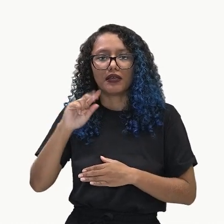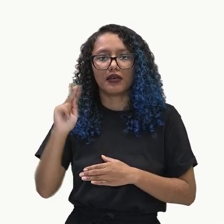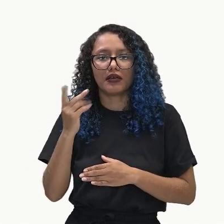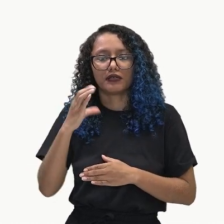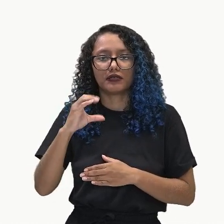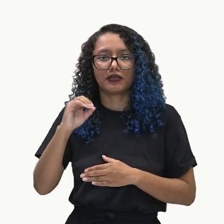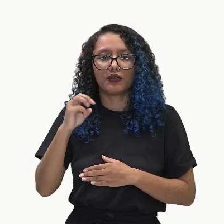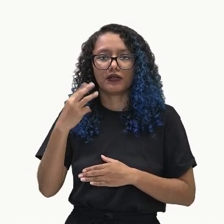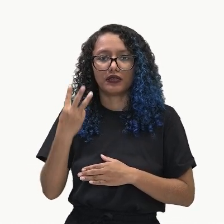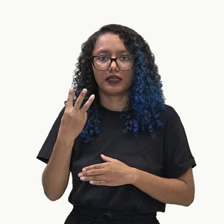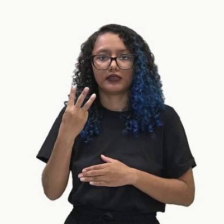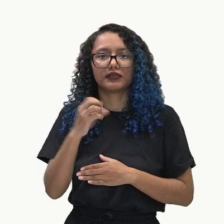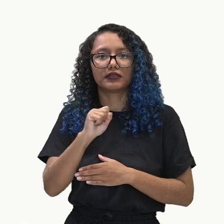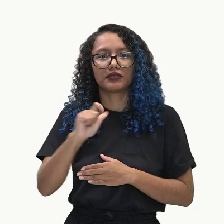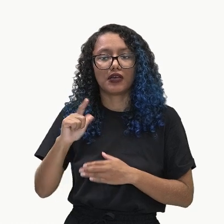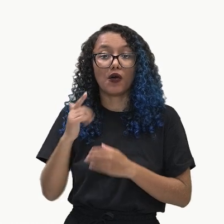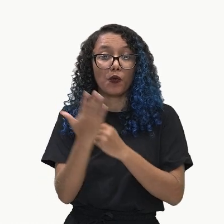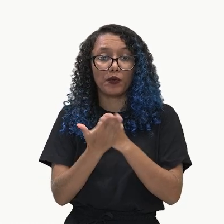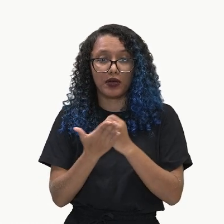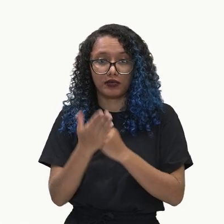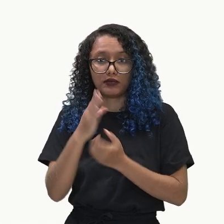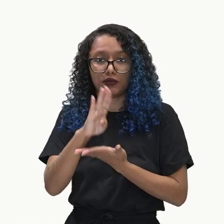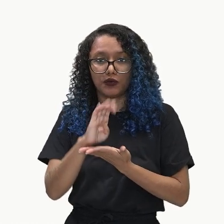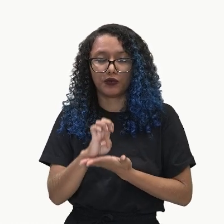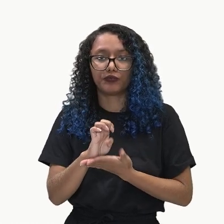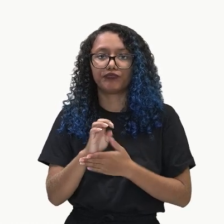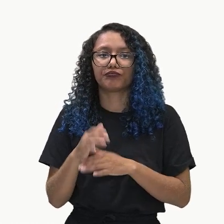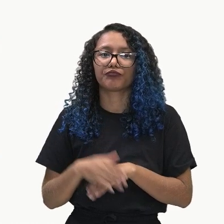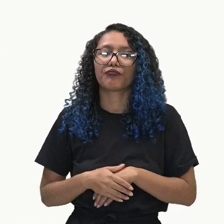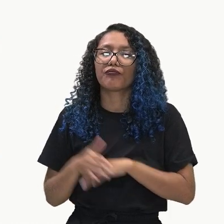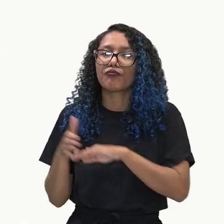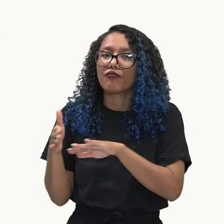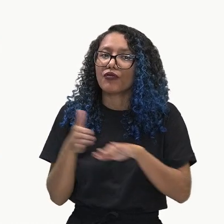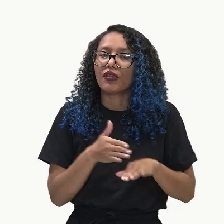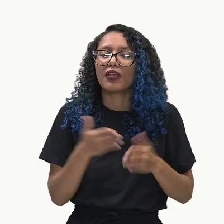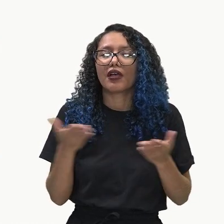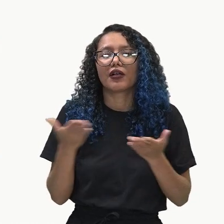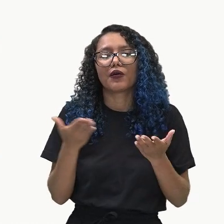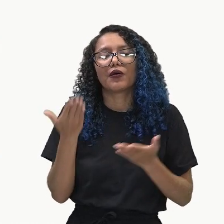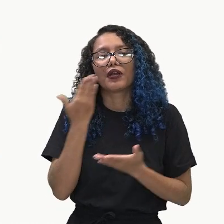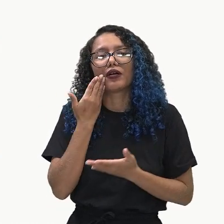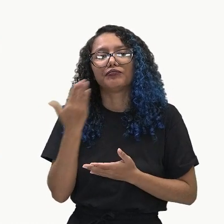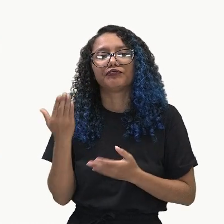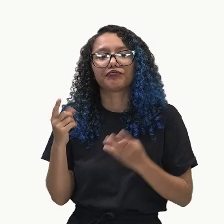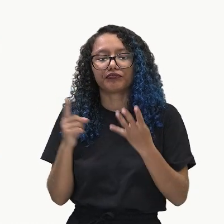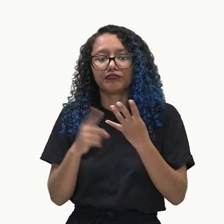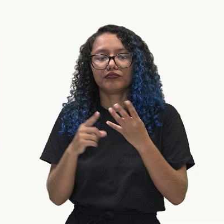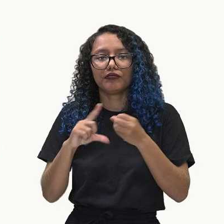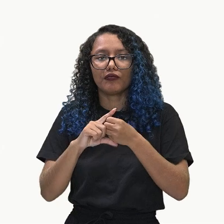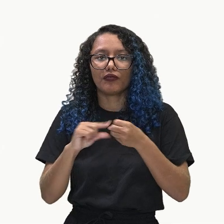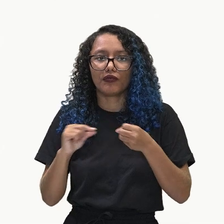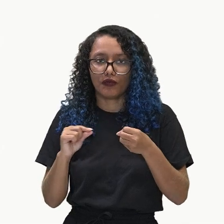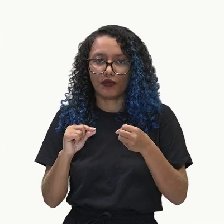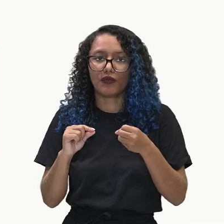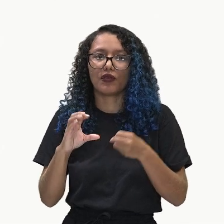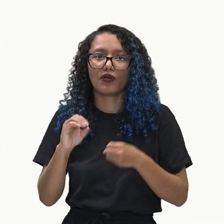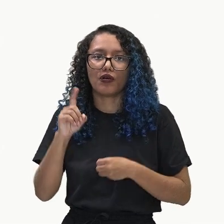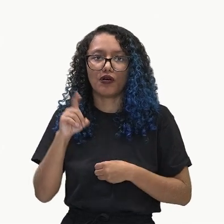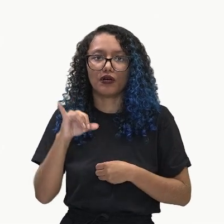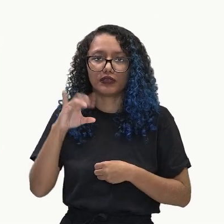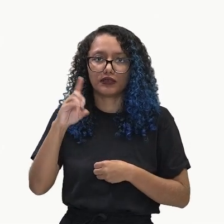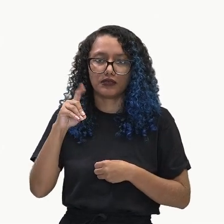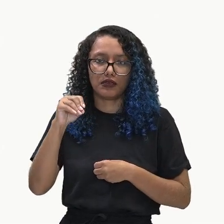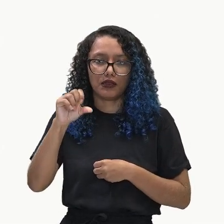E aí nós vamos para os óxidos. Os óxidos é um